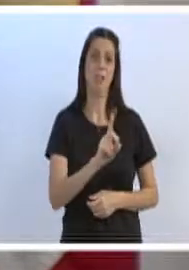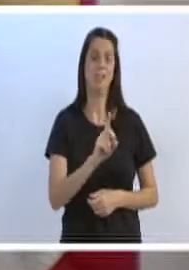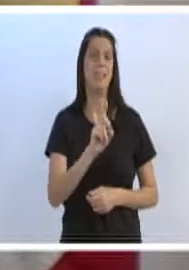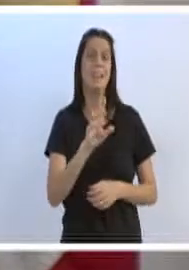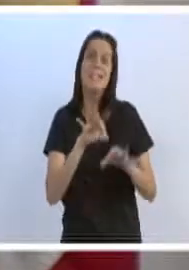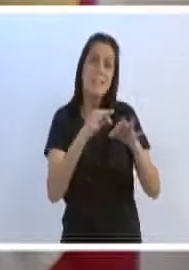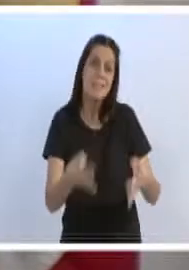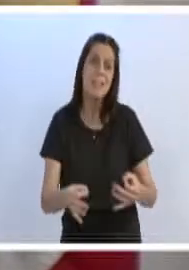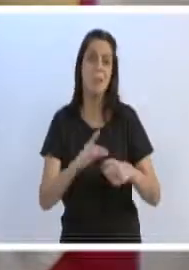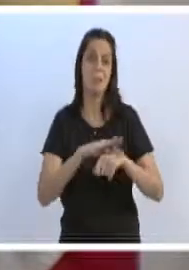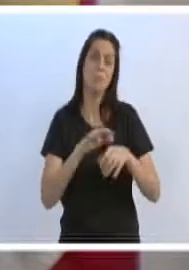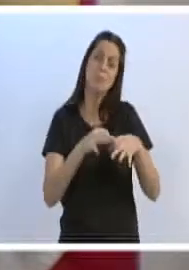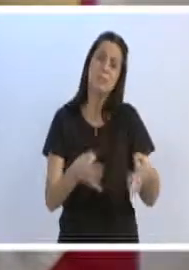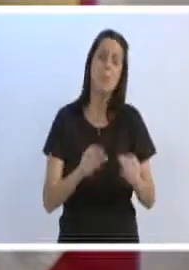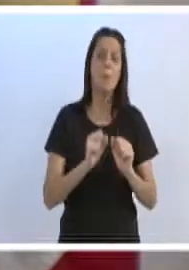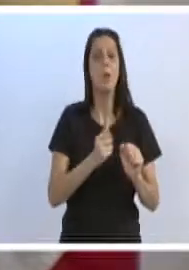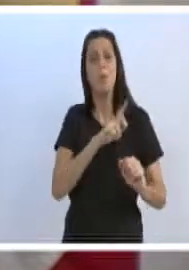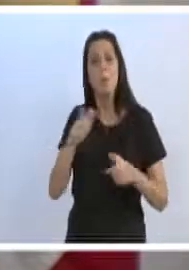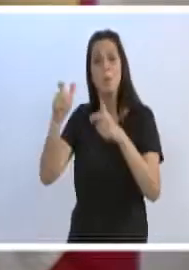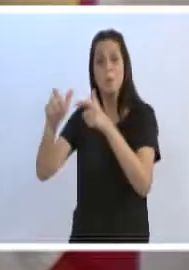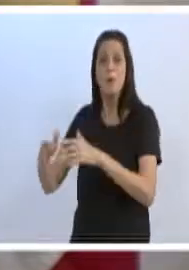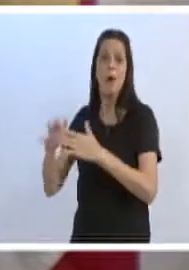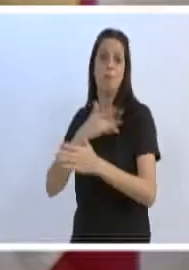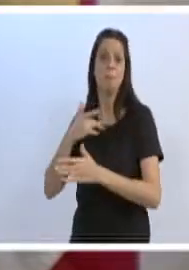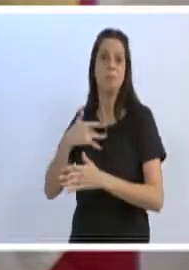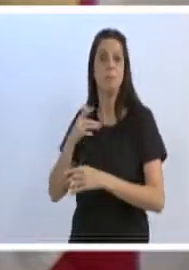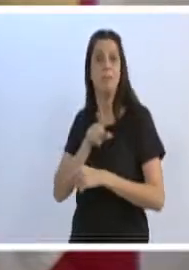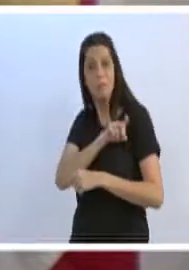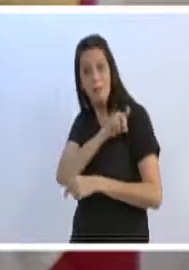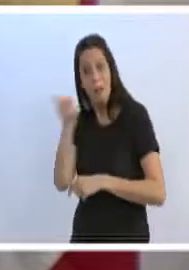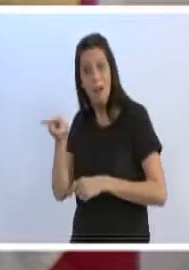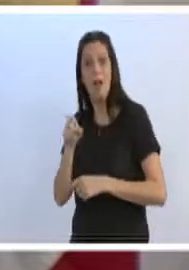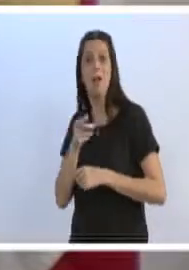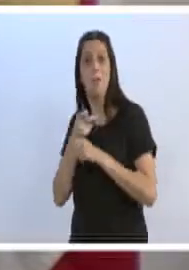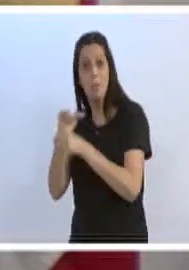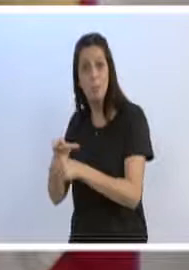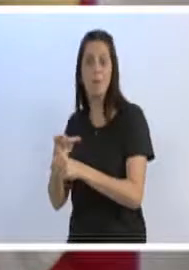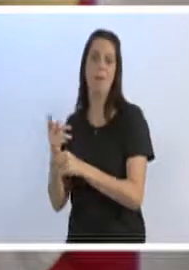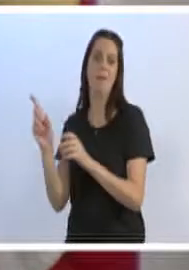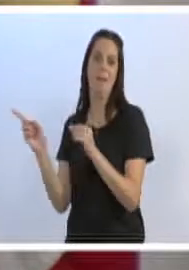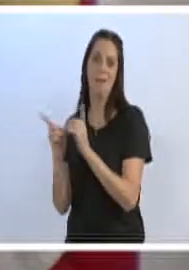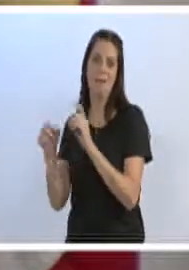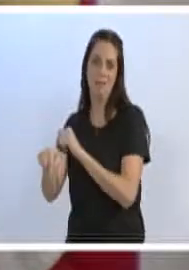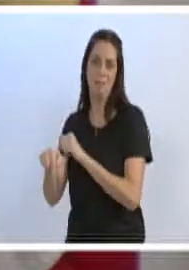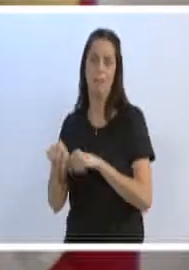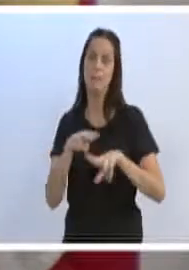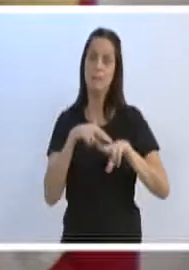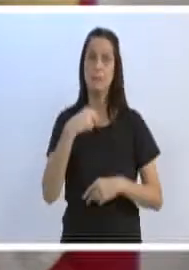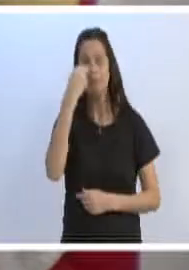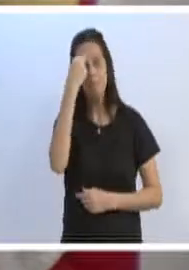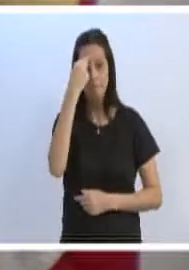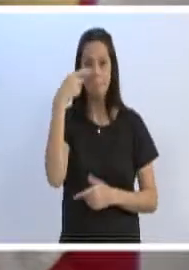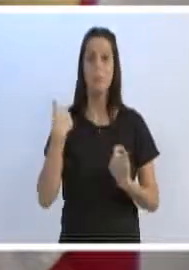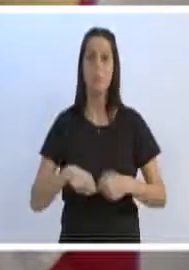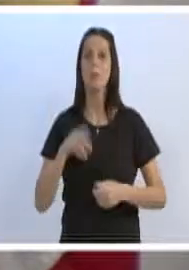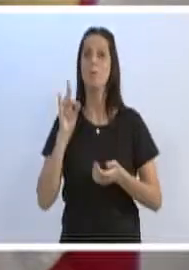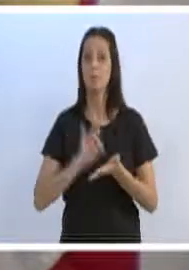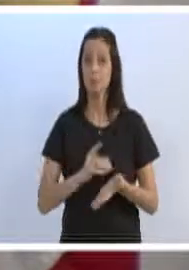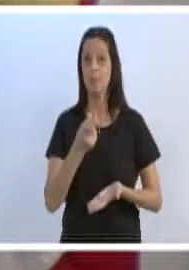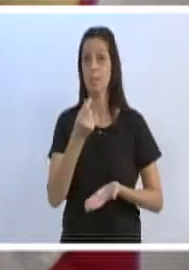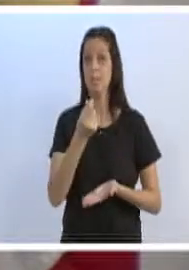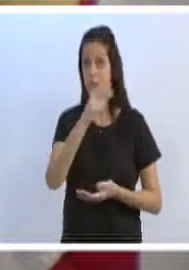conforme entendam e por esse motivo eu solicito que nós tenhamos um investimento por parte